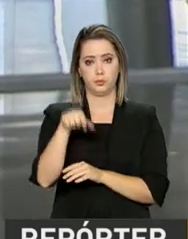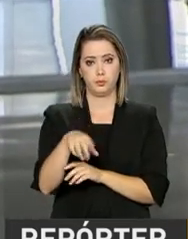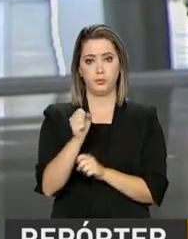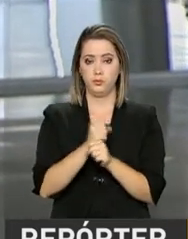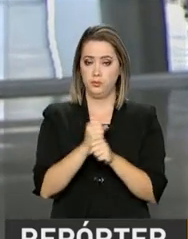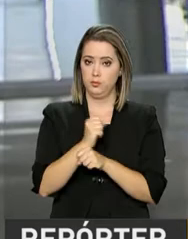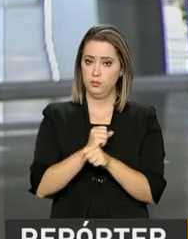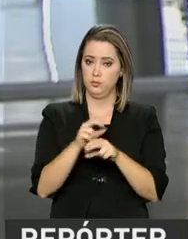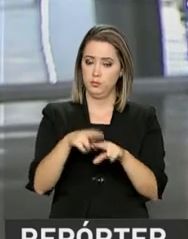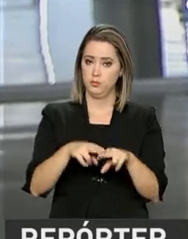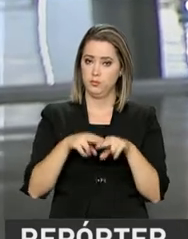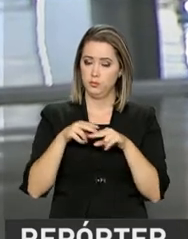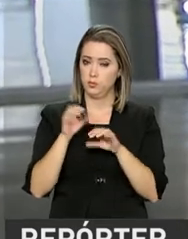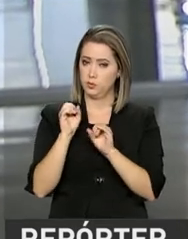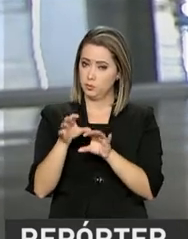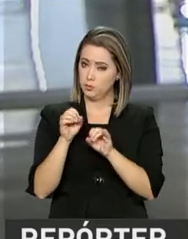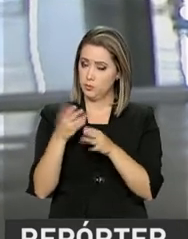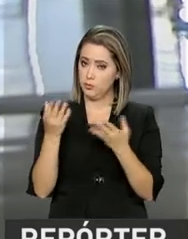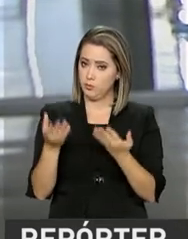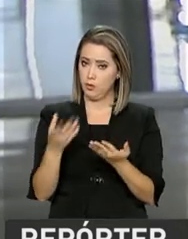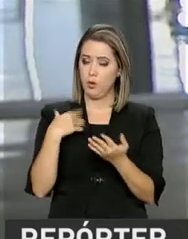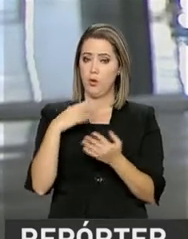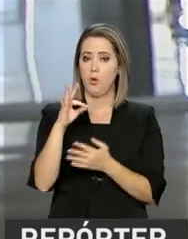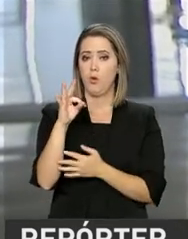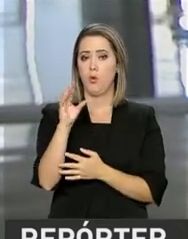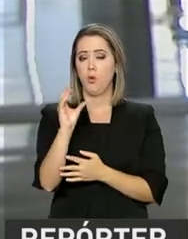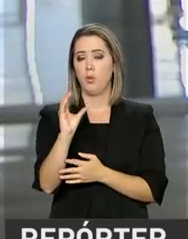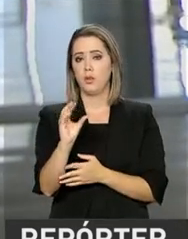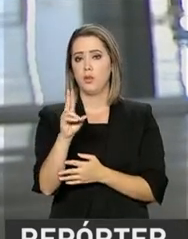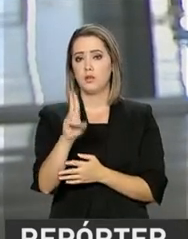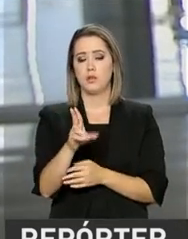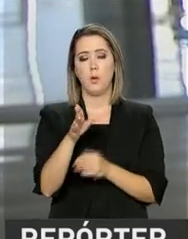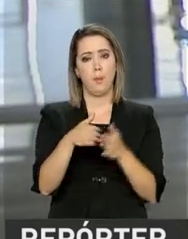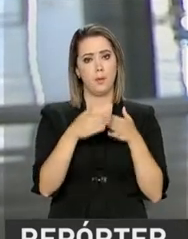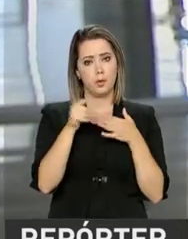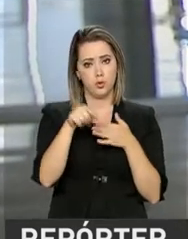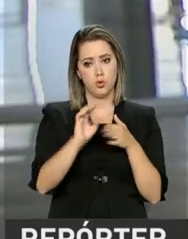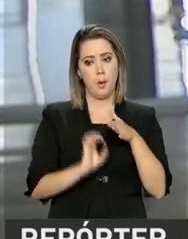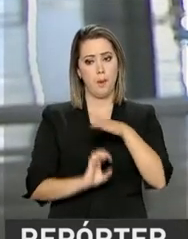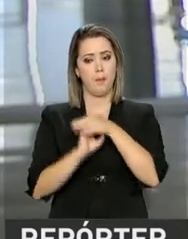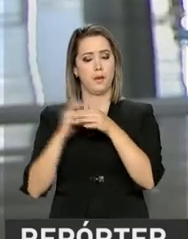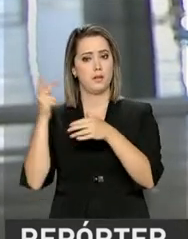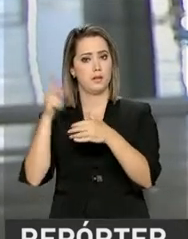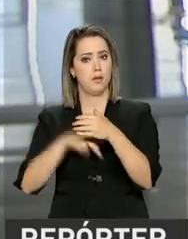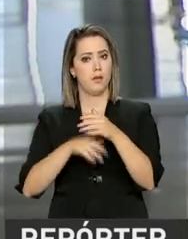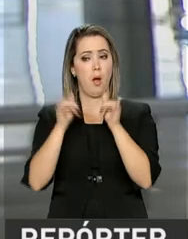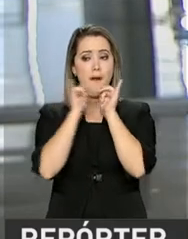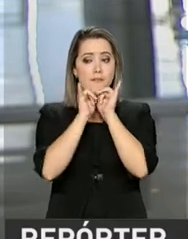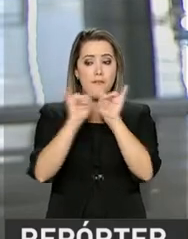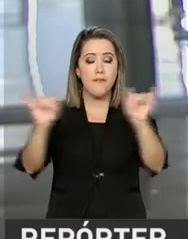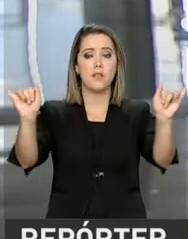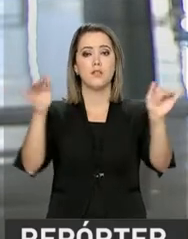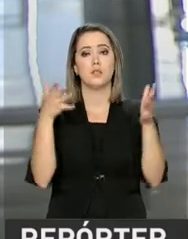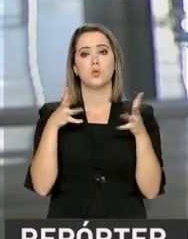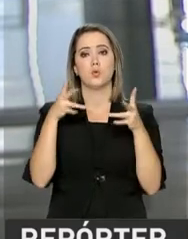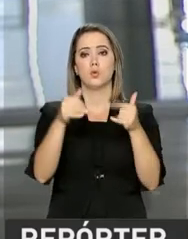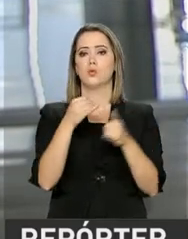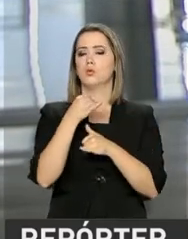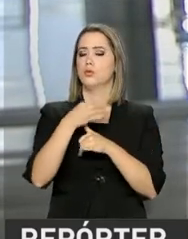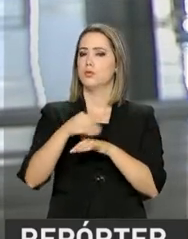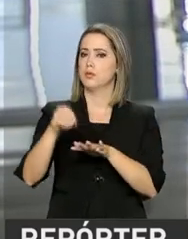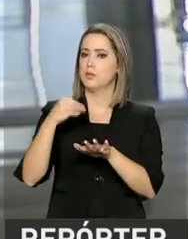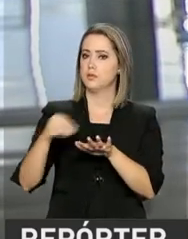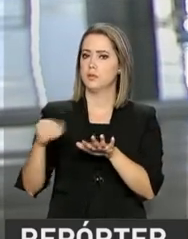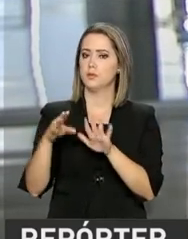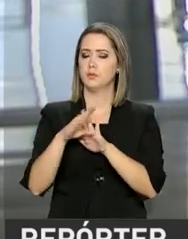por meio desta orientação o tcu pediu à petrobrás que sempre torne públicas as informações sobre